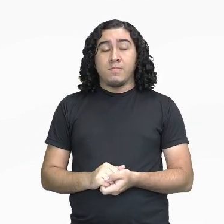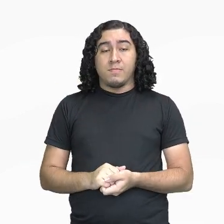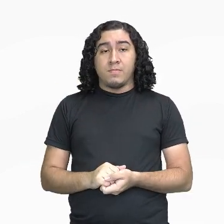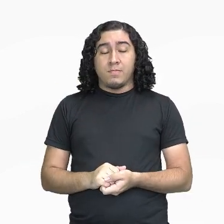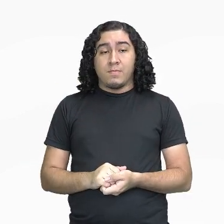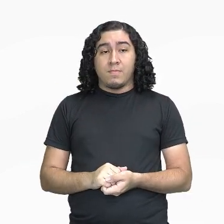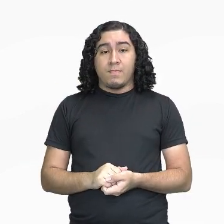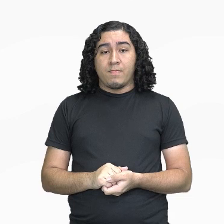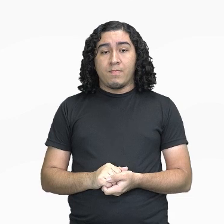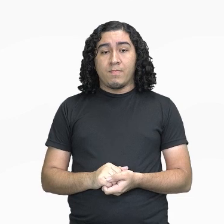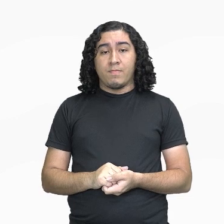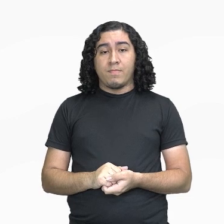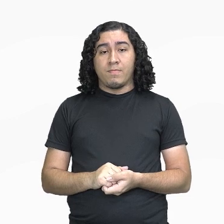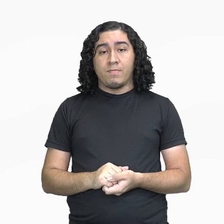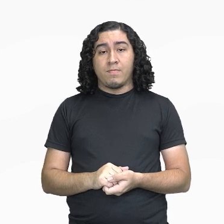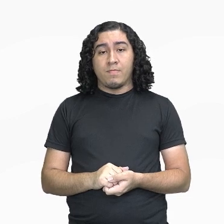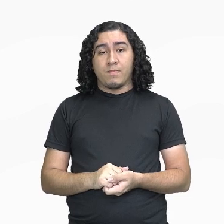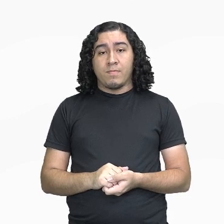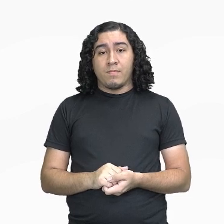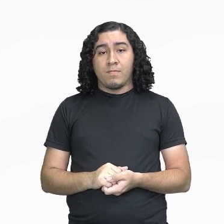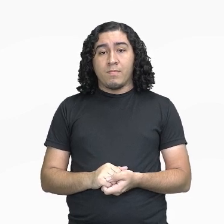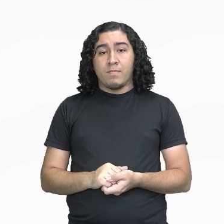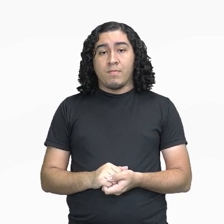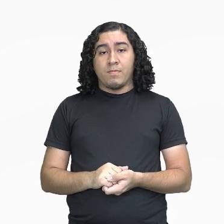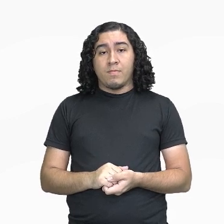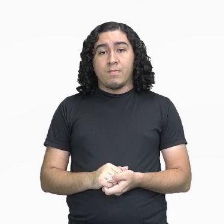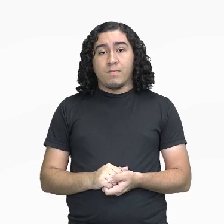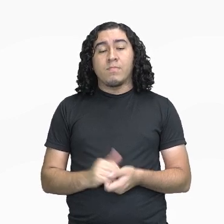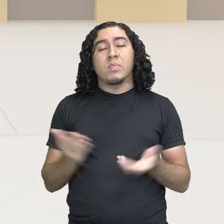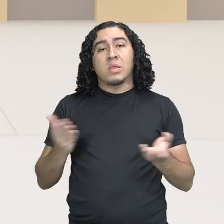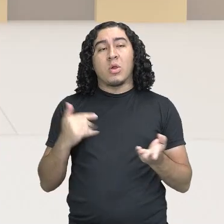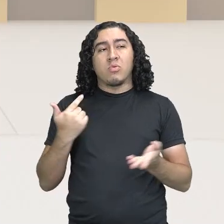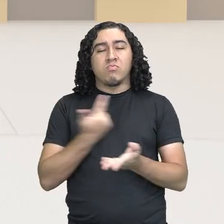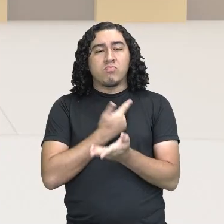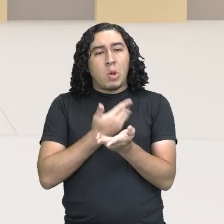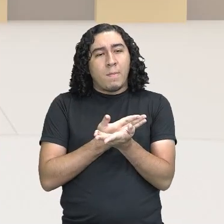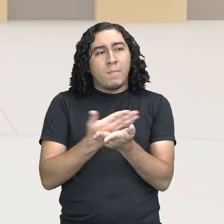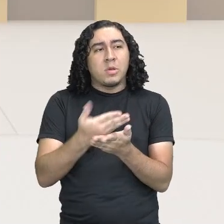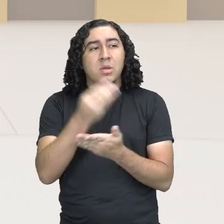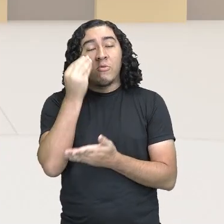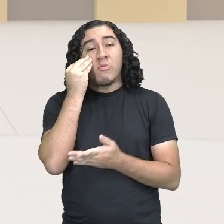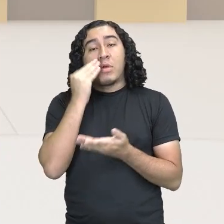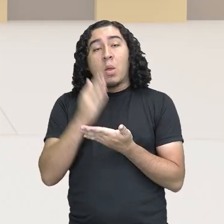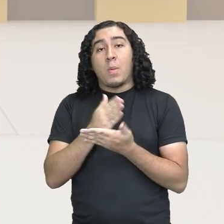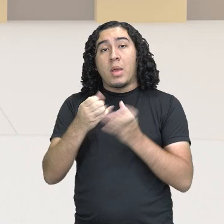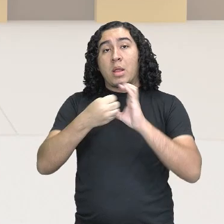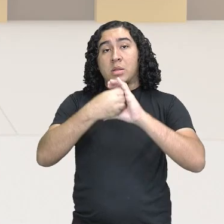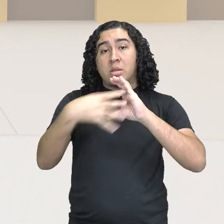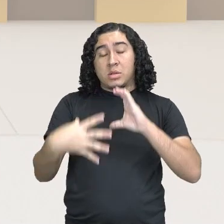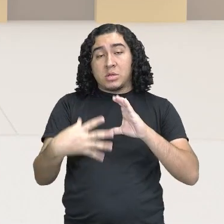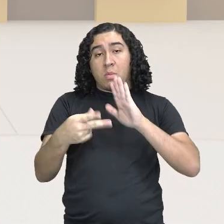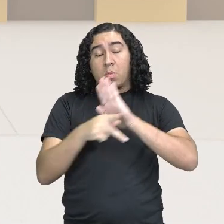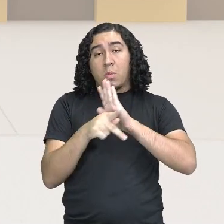mesmo. E agora a gente vai começar vendo quais são algumas características da Amazônia